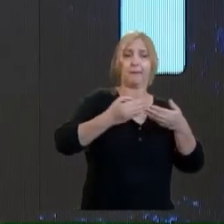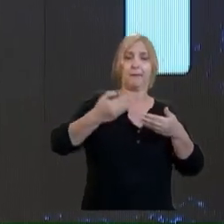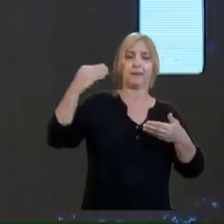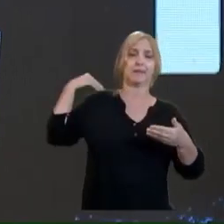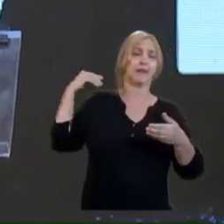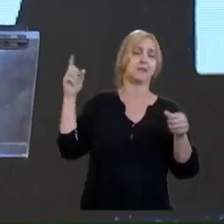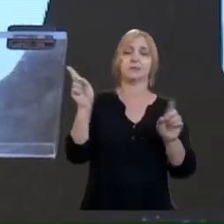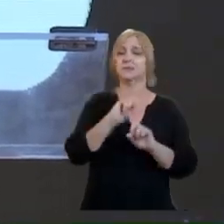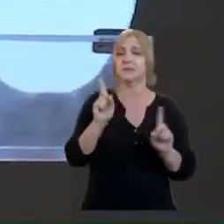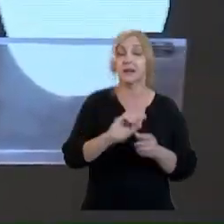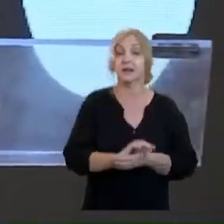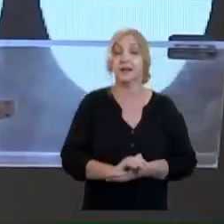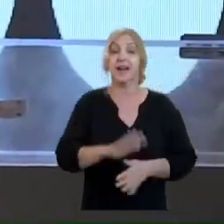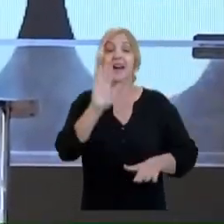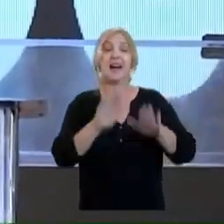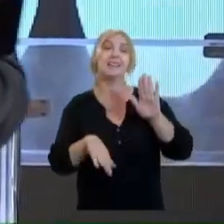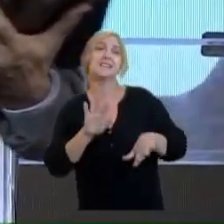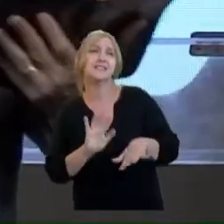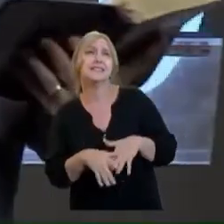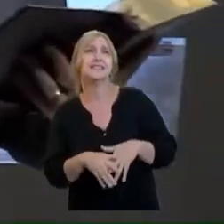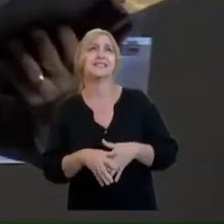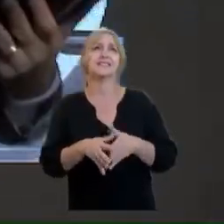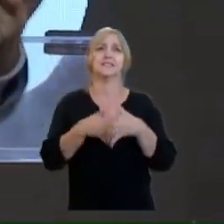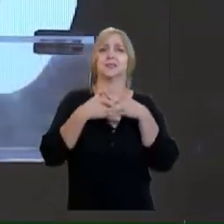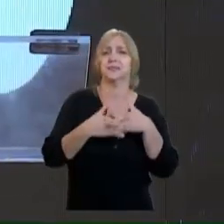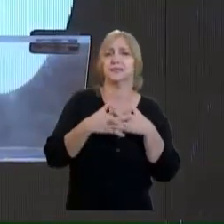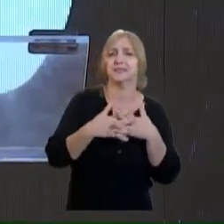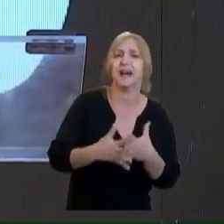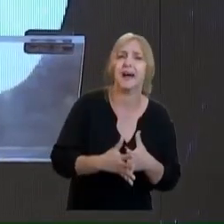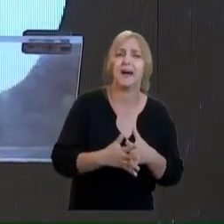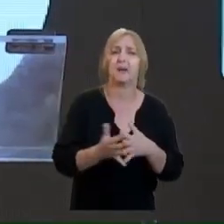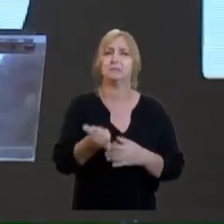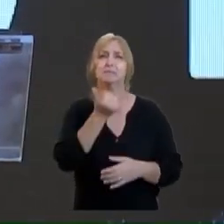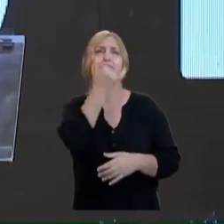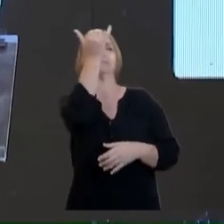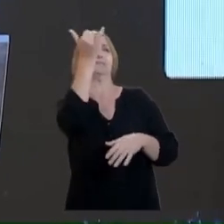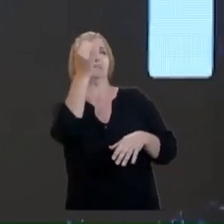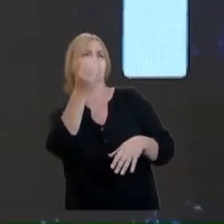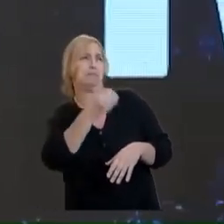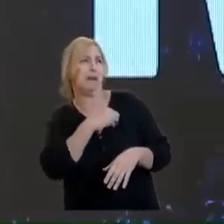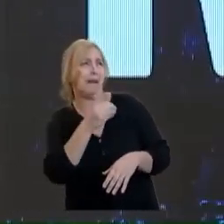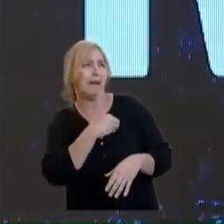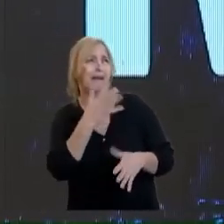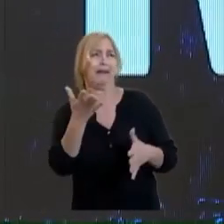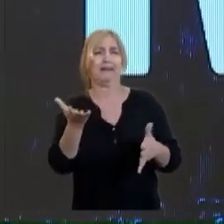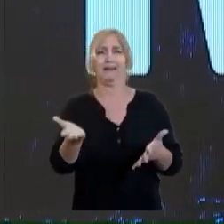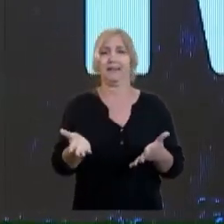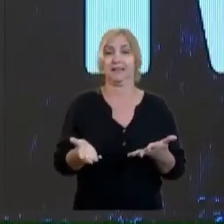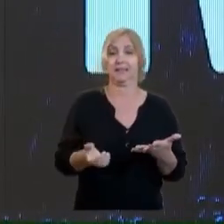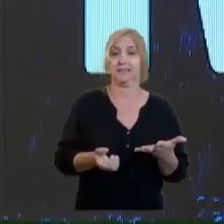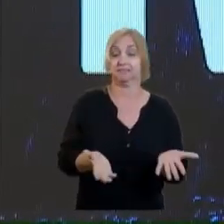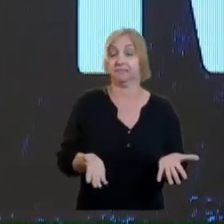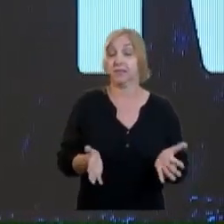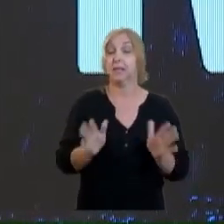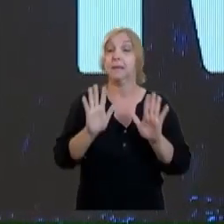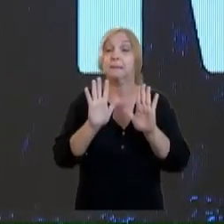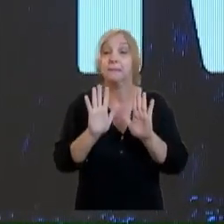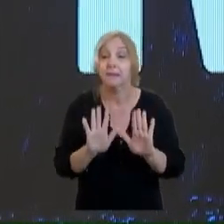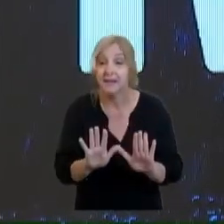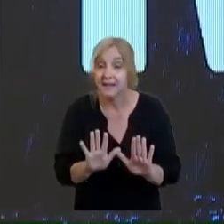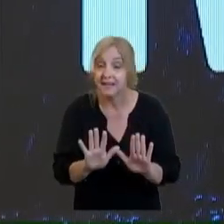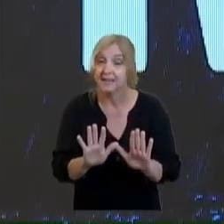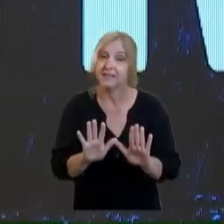Durante um tempo ela pode bagunçar a vida e fazer o que não devia, mas há um momento que ela nunca vai